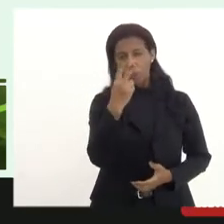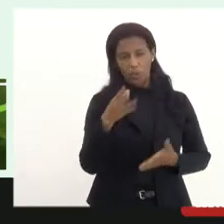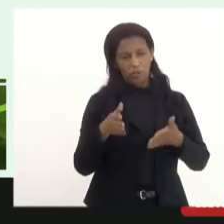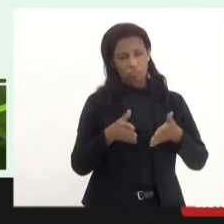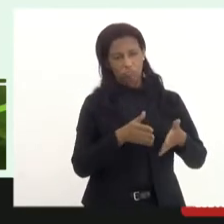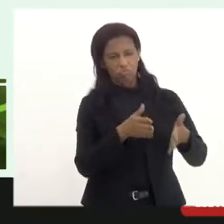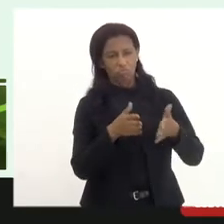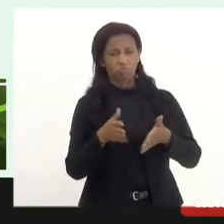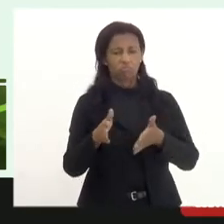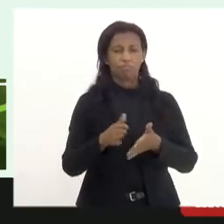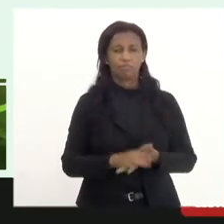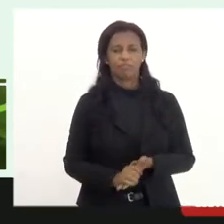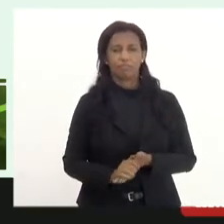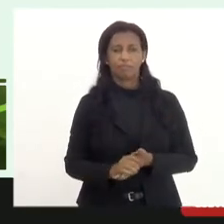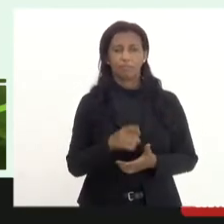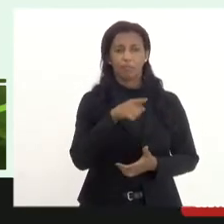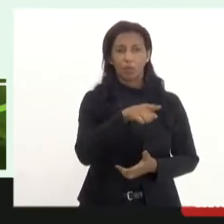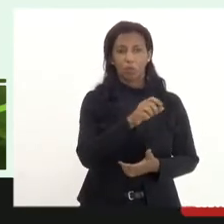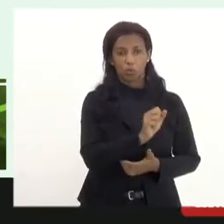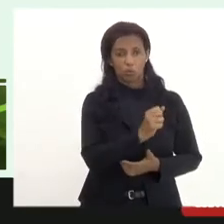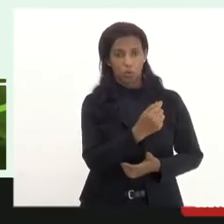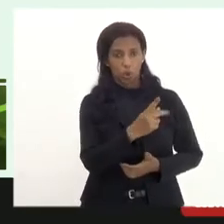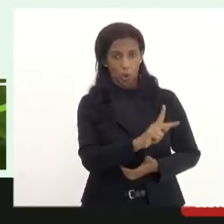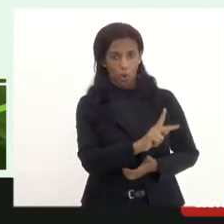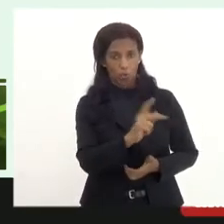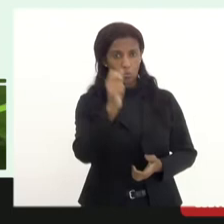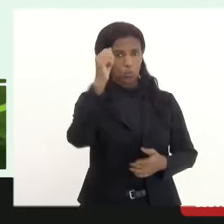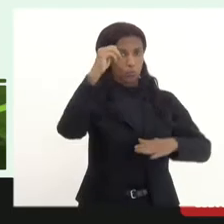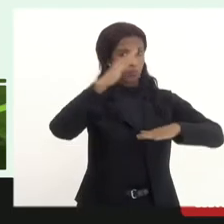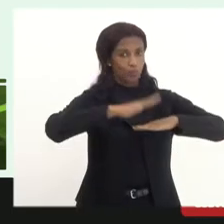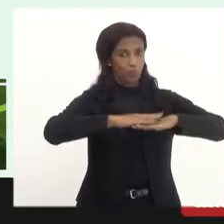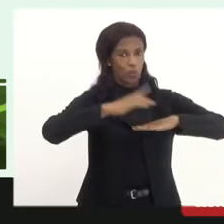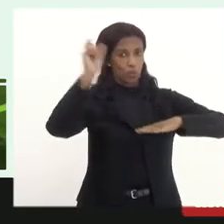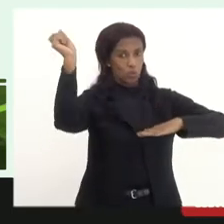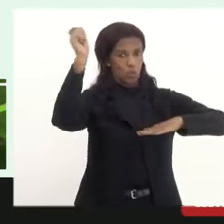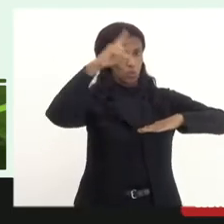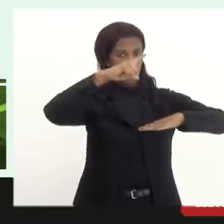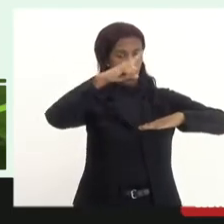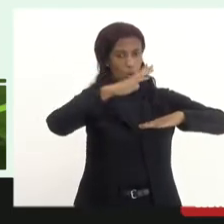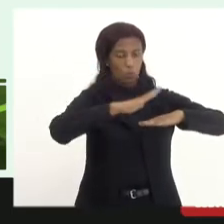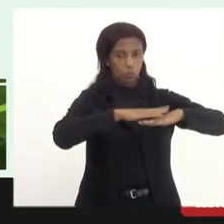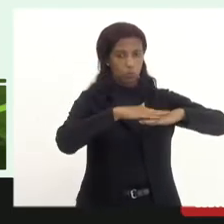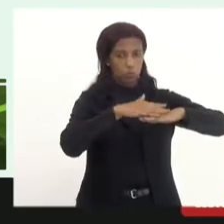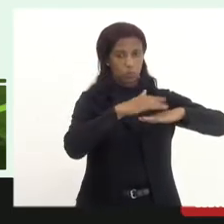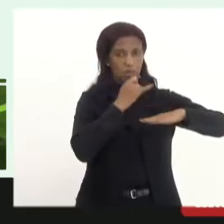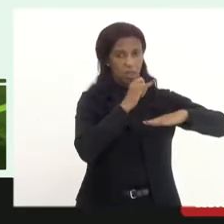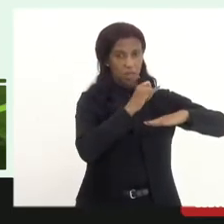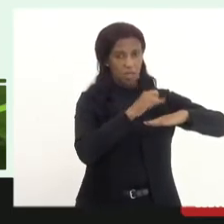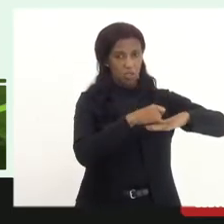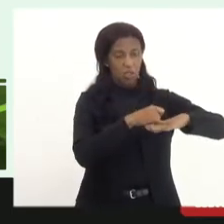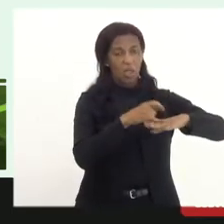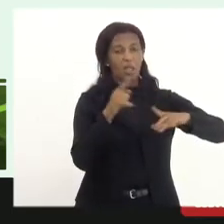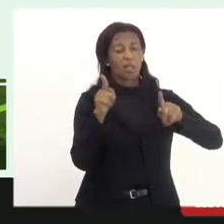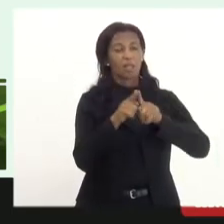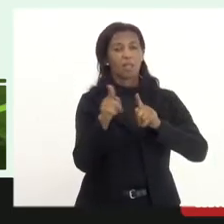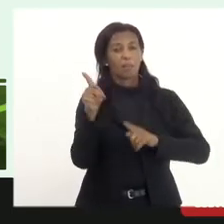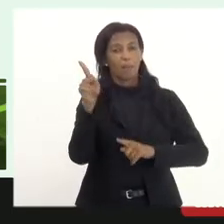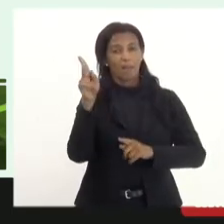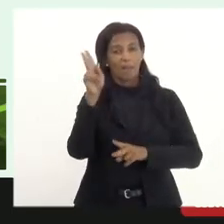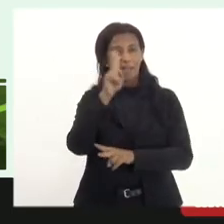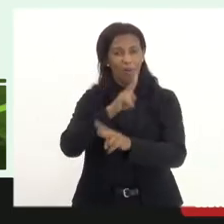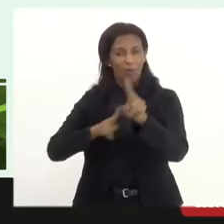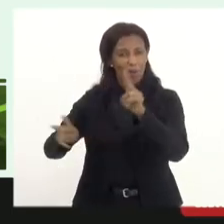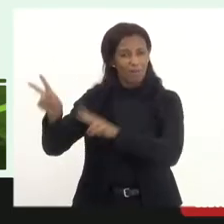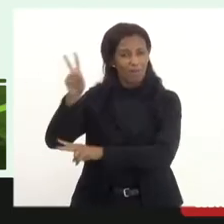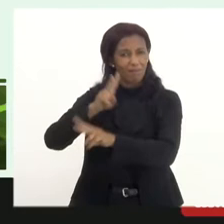principais. Onshore, solar, então solar na parte onshore, e também a eólica offshore. Vou falar primeiro do onshore